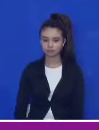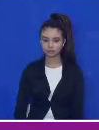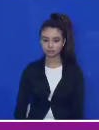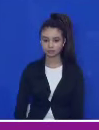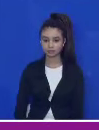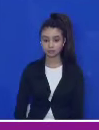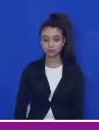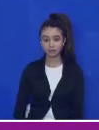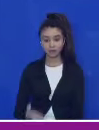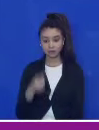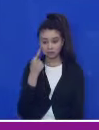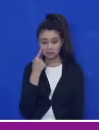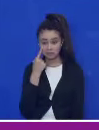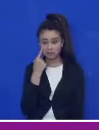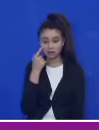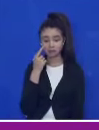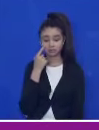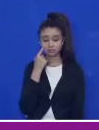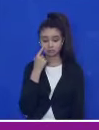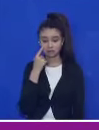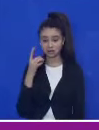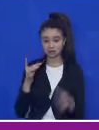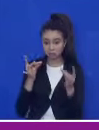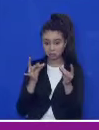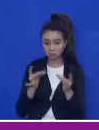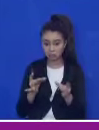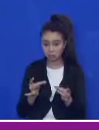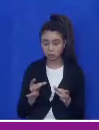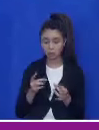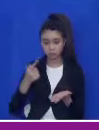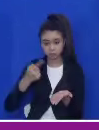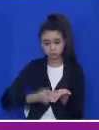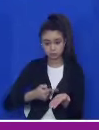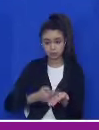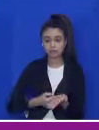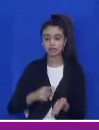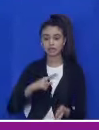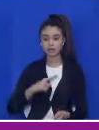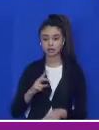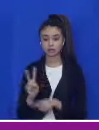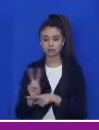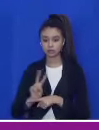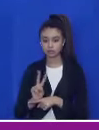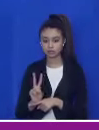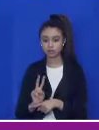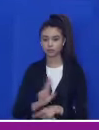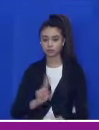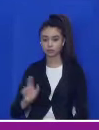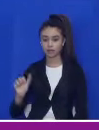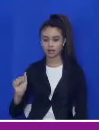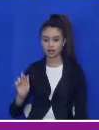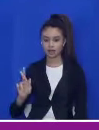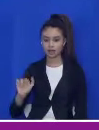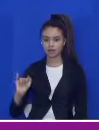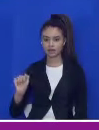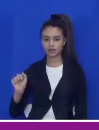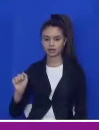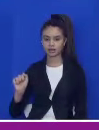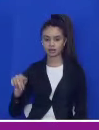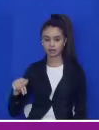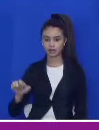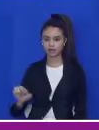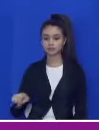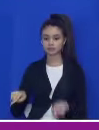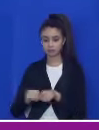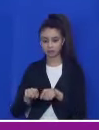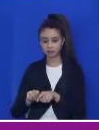conferir cada detalhe do nosso sorteio, eu conto com a presença de dois auditores populares, Ariane Santos e o Vinícius de Araújo.